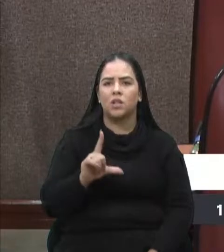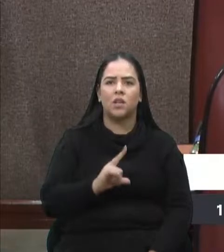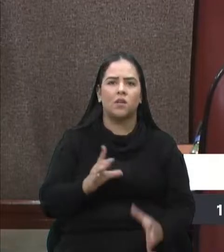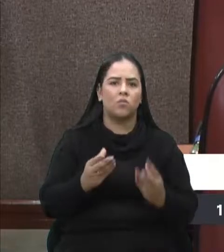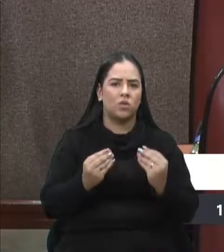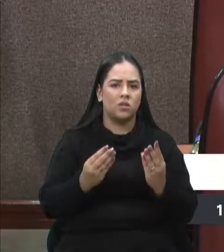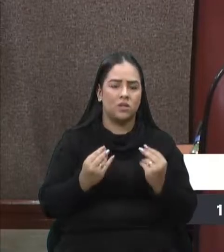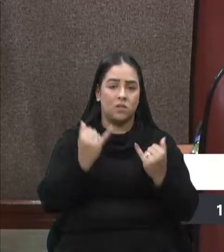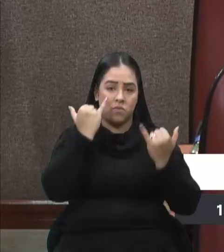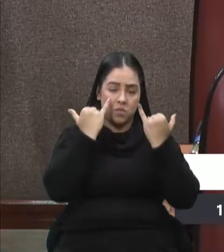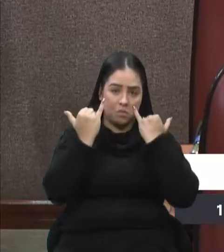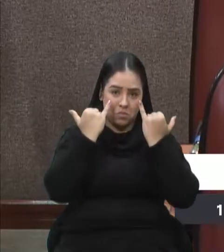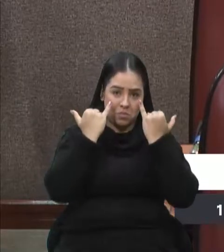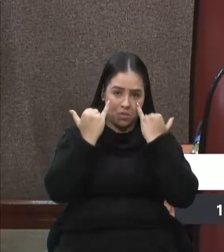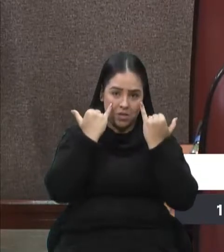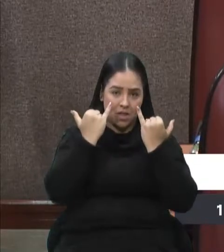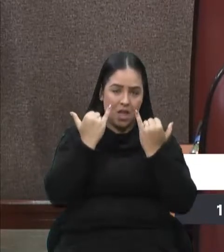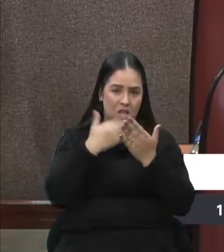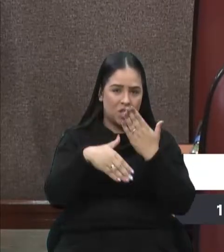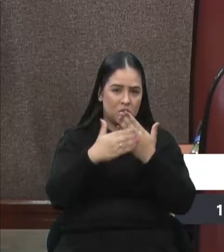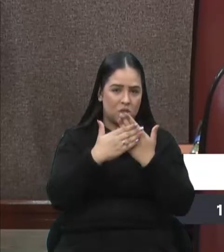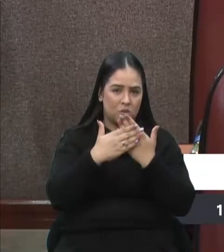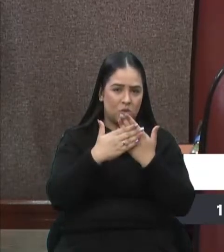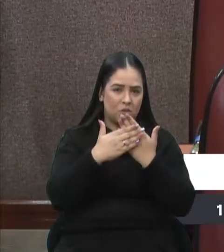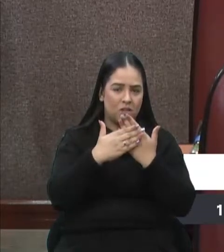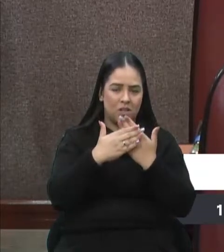dessas informações, praticamente todas,